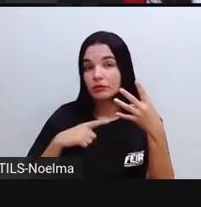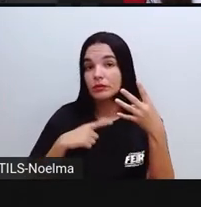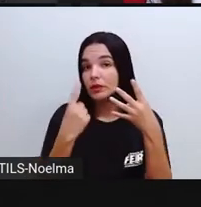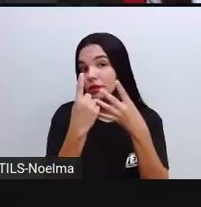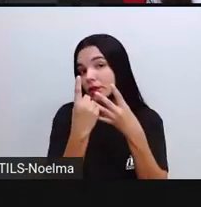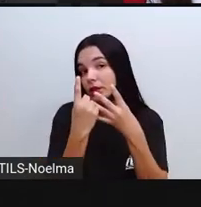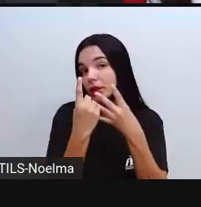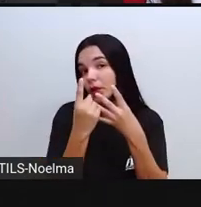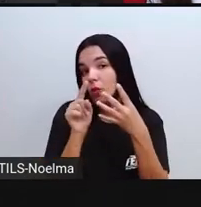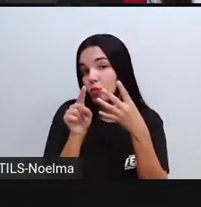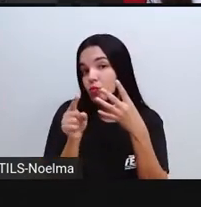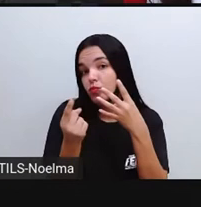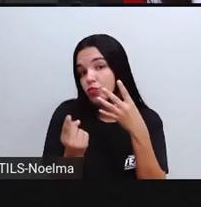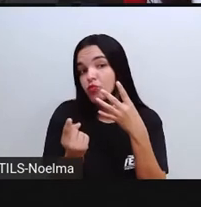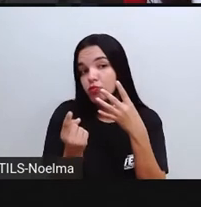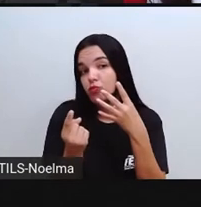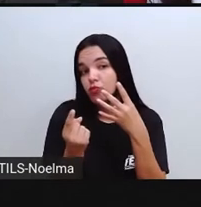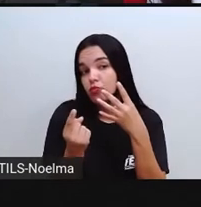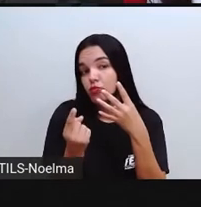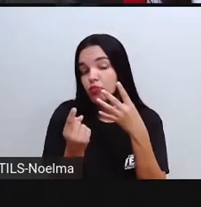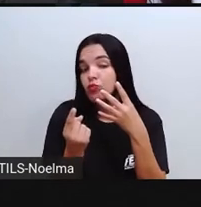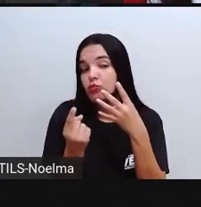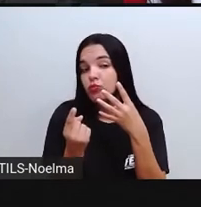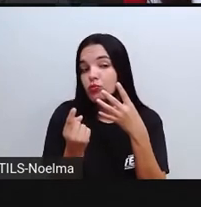4 vezes, nós teremos